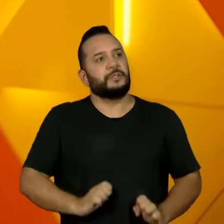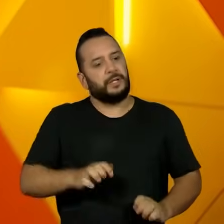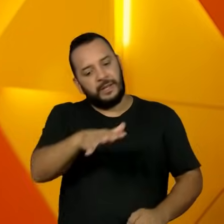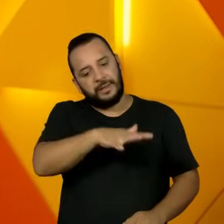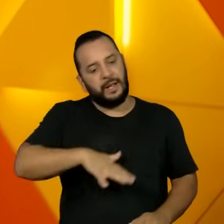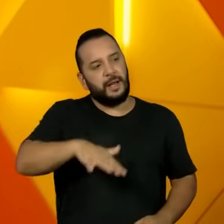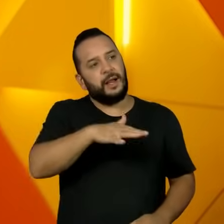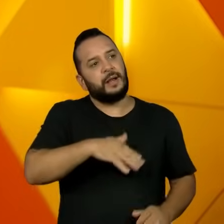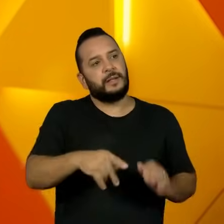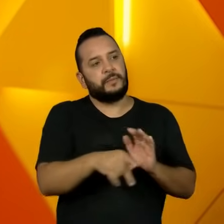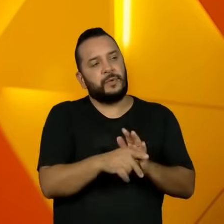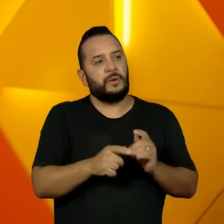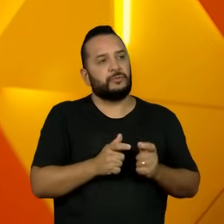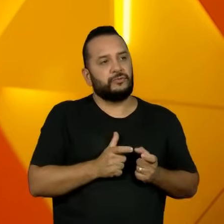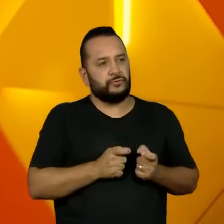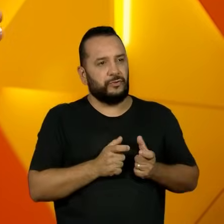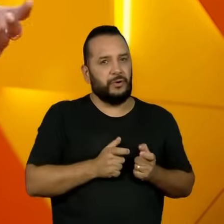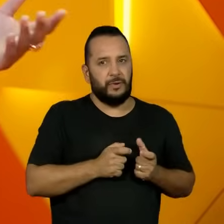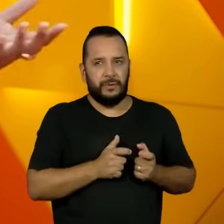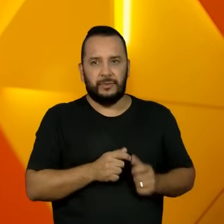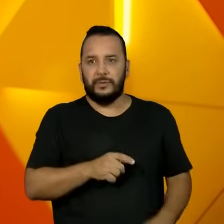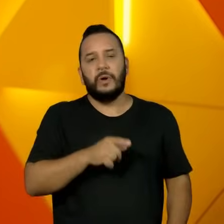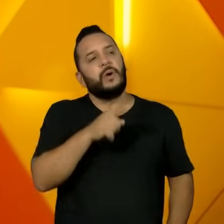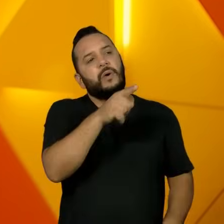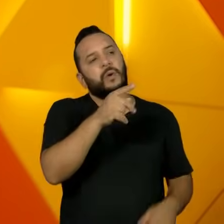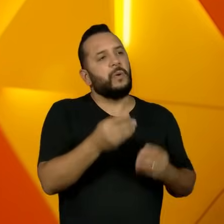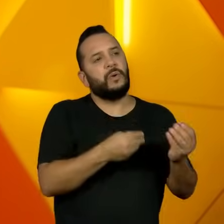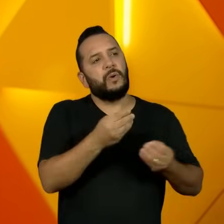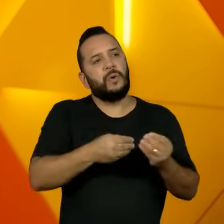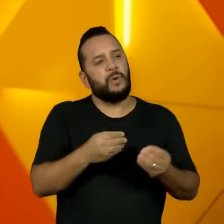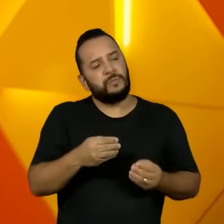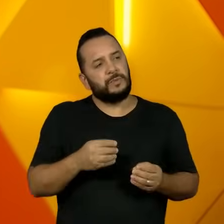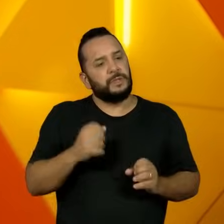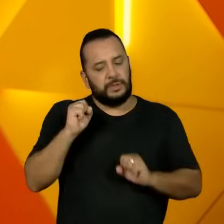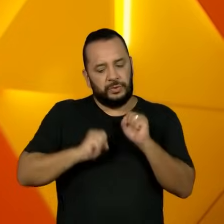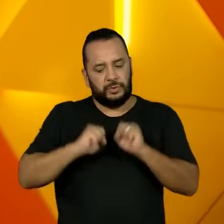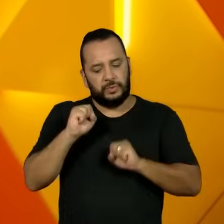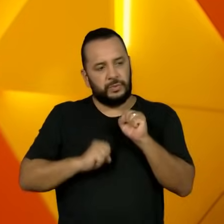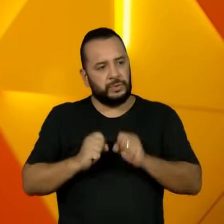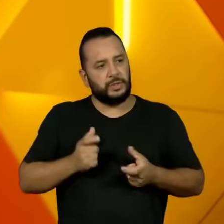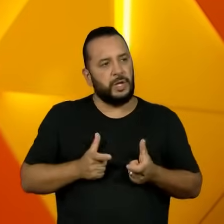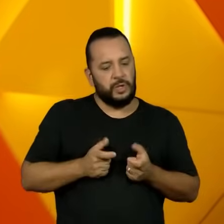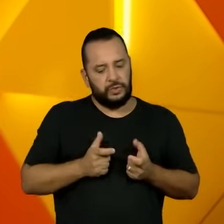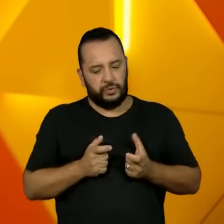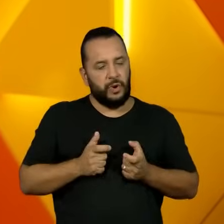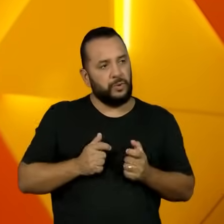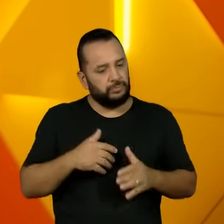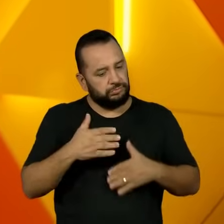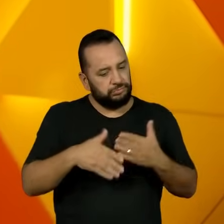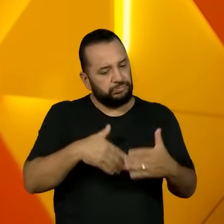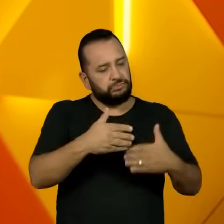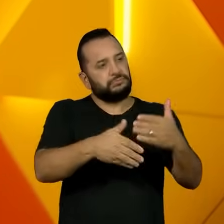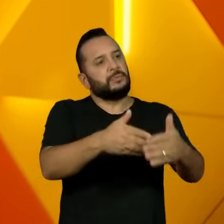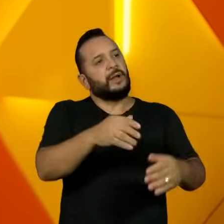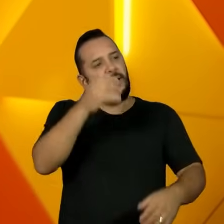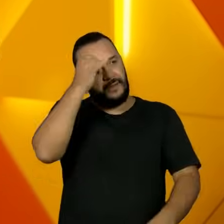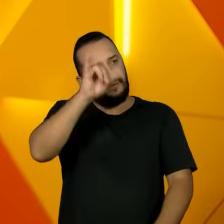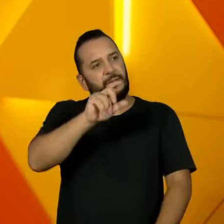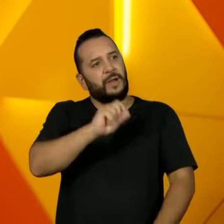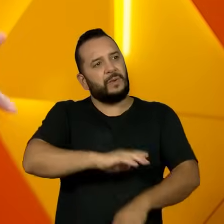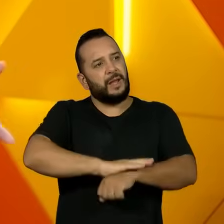né? Eu queria saber de você, Renan, que caminho que essa indústria precisa tomar para que ela combata ainda mais a